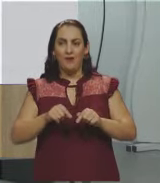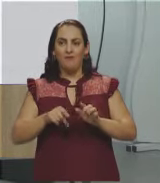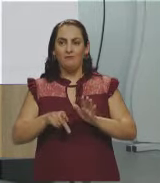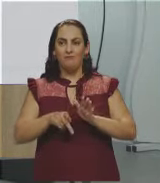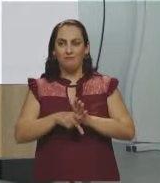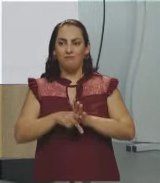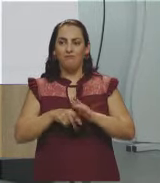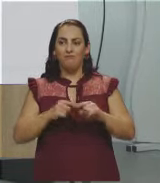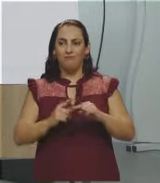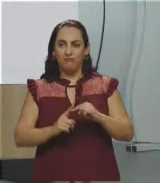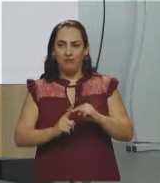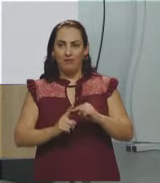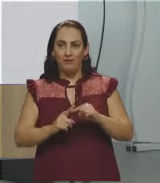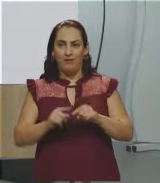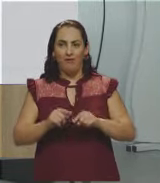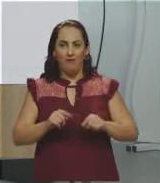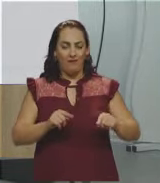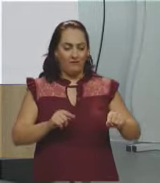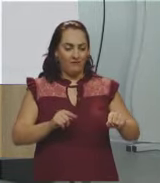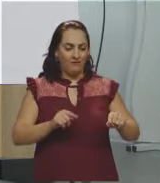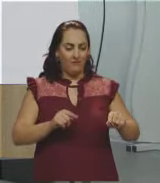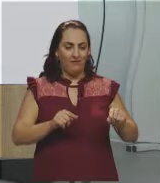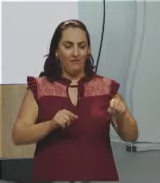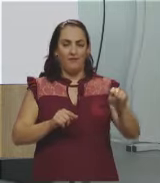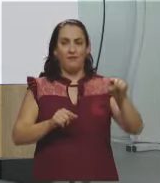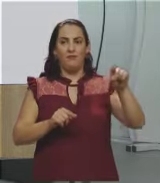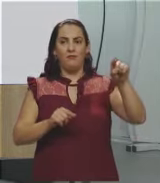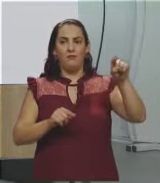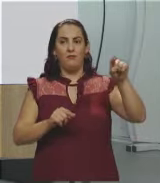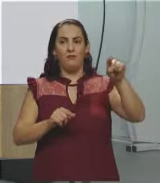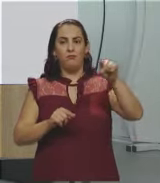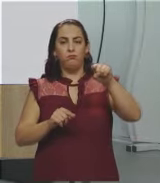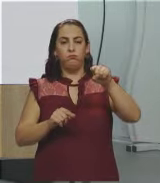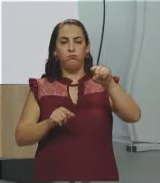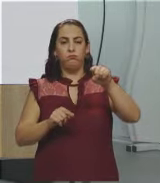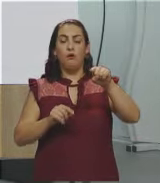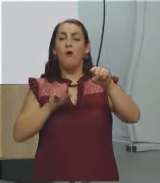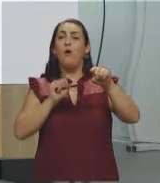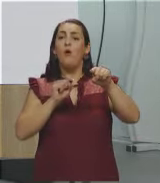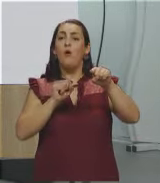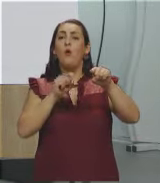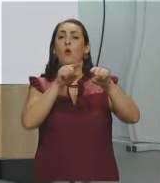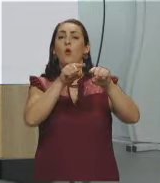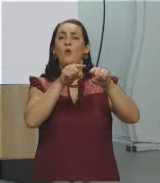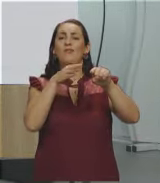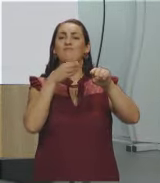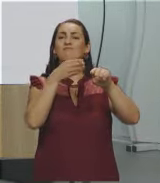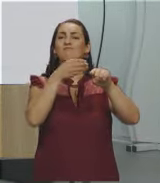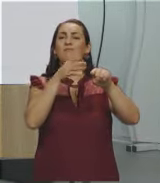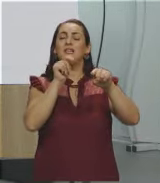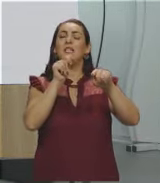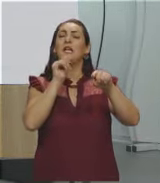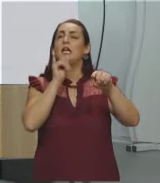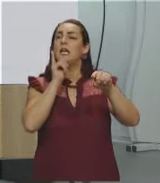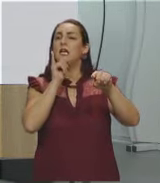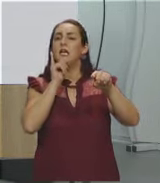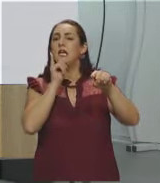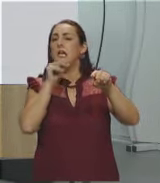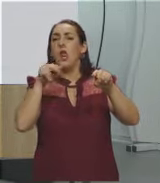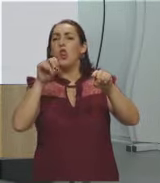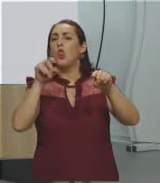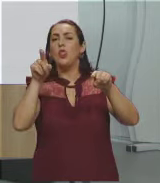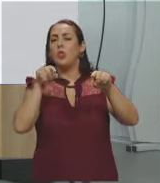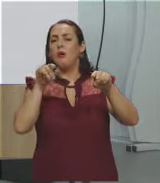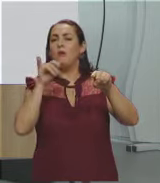isso aqui. Ocorre uma divisão. A corrente passa por um caminho de cima, que eu chamei de I1, e um caminho de baixo, que nós chamamos